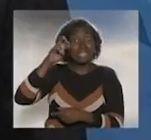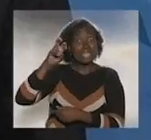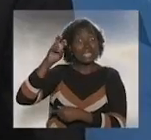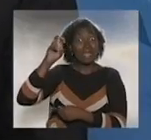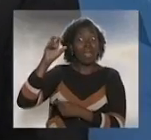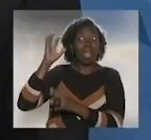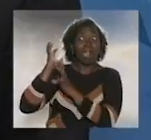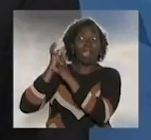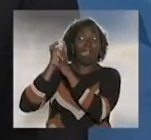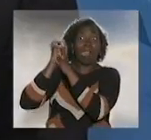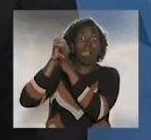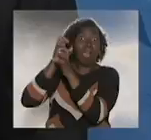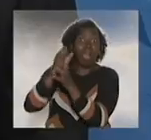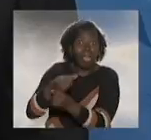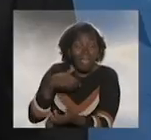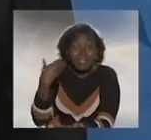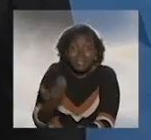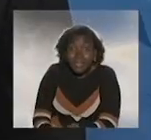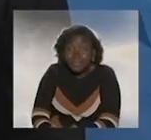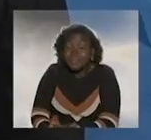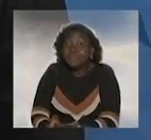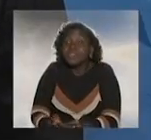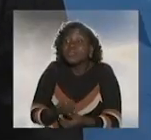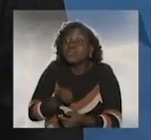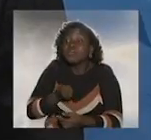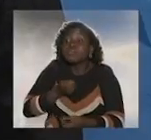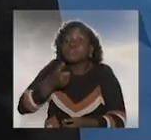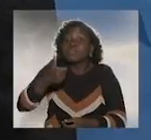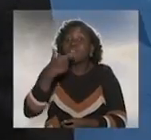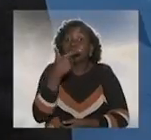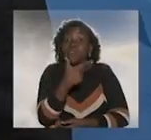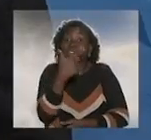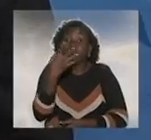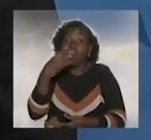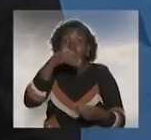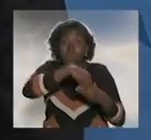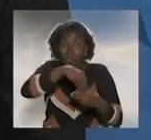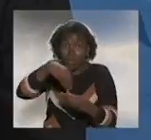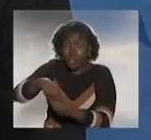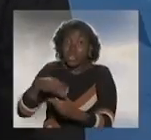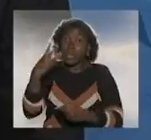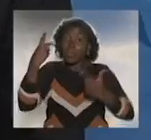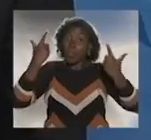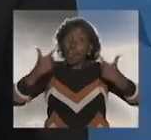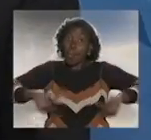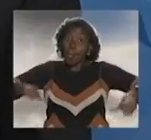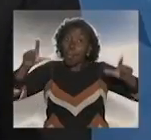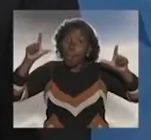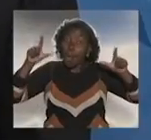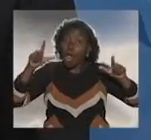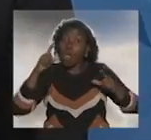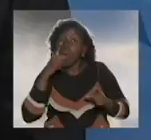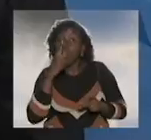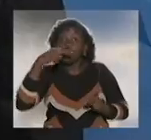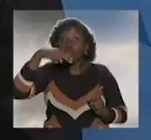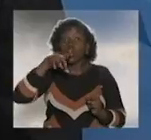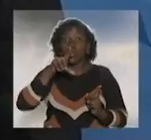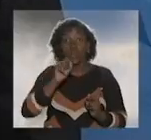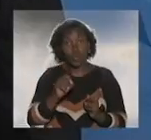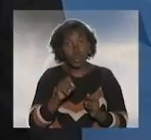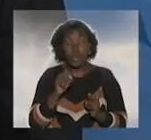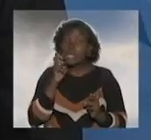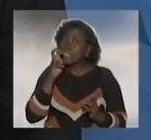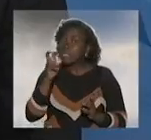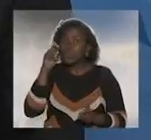1995. Nesta reeleição, Nussmann recebeu 24 votos, 3 abstenções e 1 voto nulo. 5